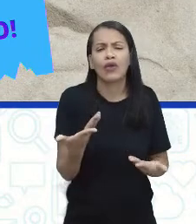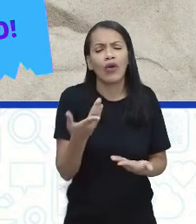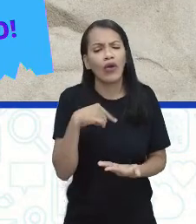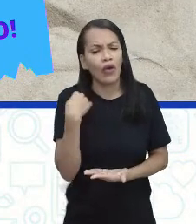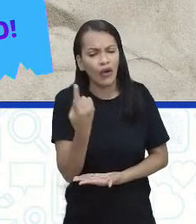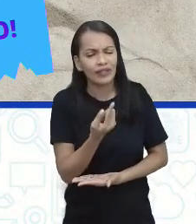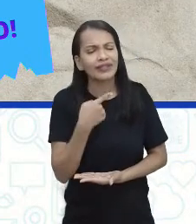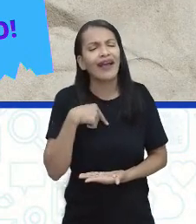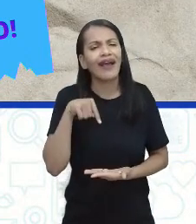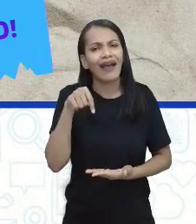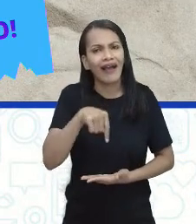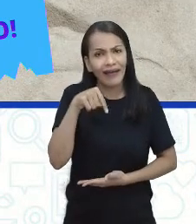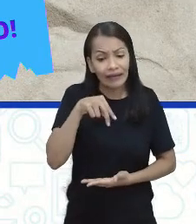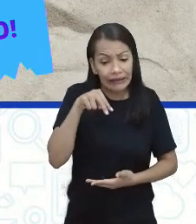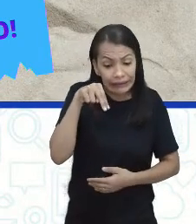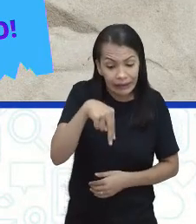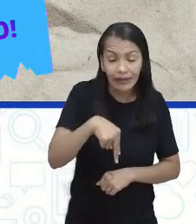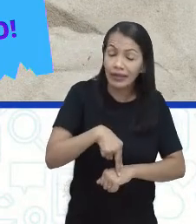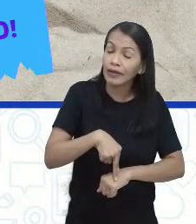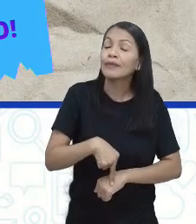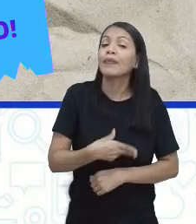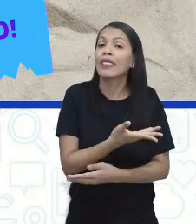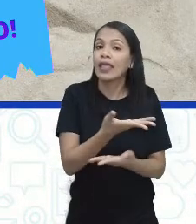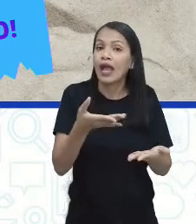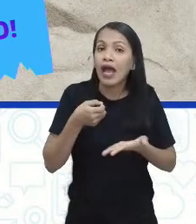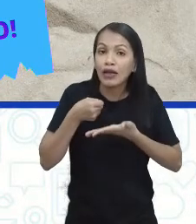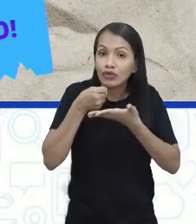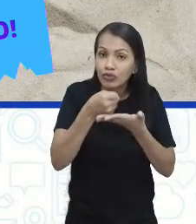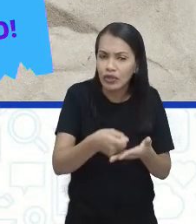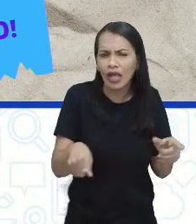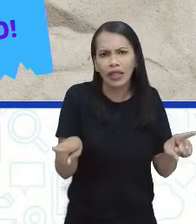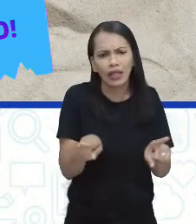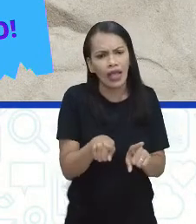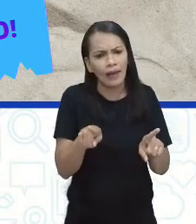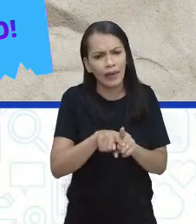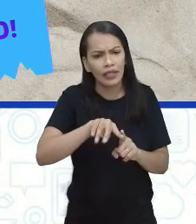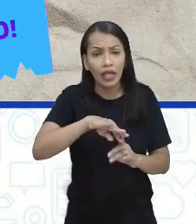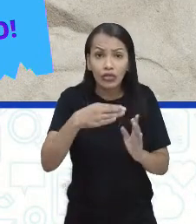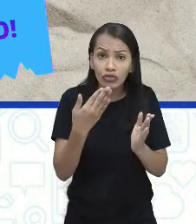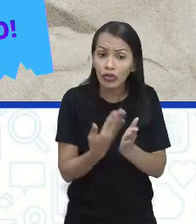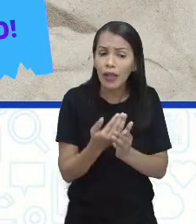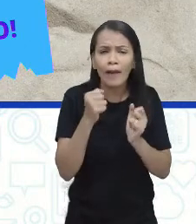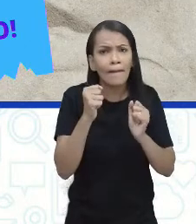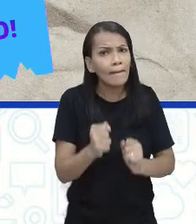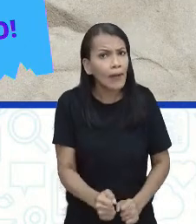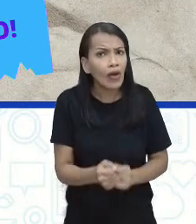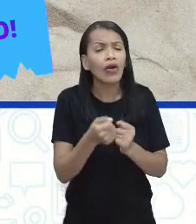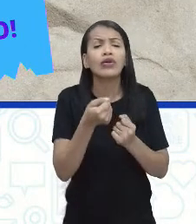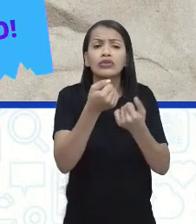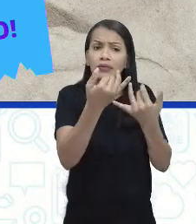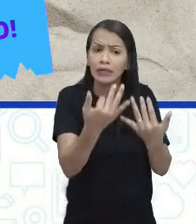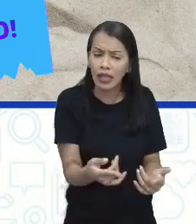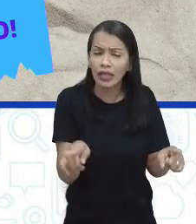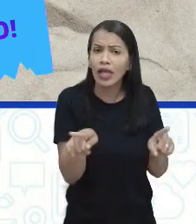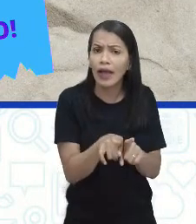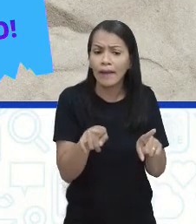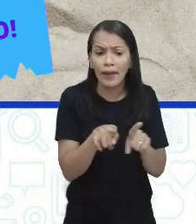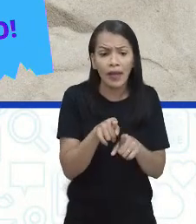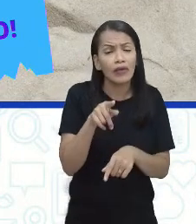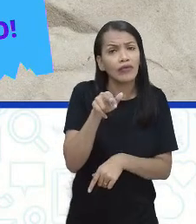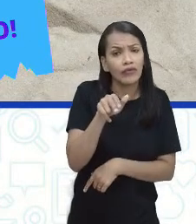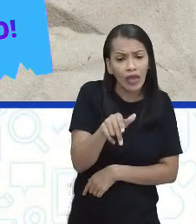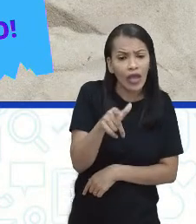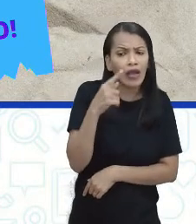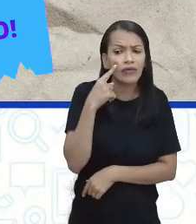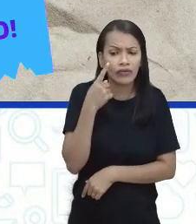vocês. E cheguem na escola e falem alguma coisa relacionada a esse abuso, né? E se tem um irmãozinho, uma irmãzinha que